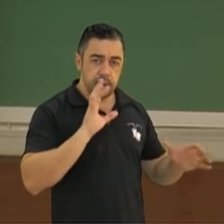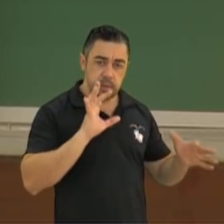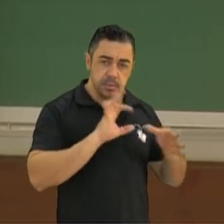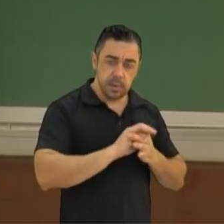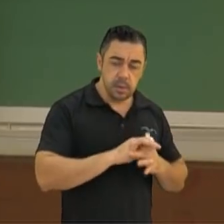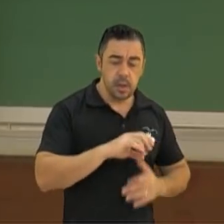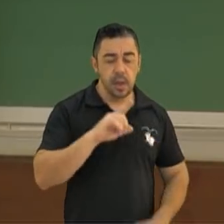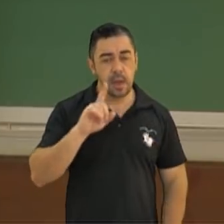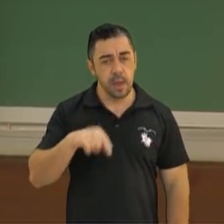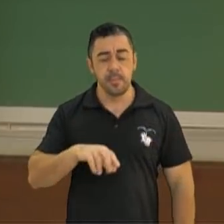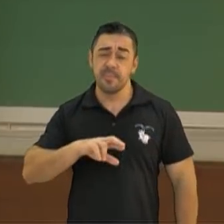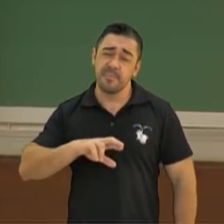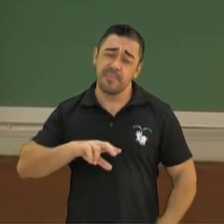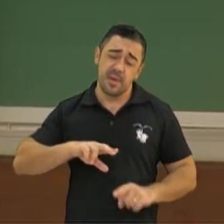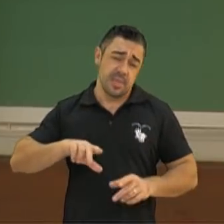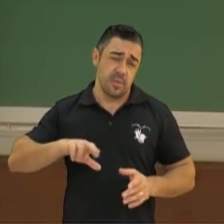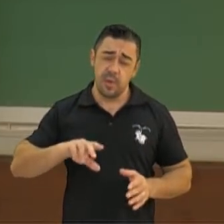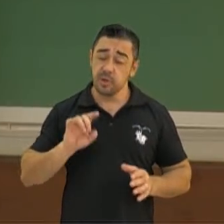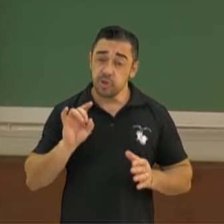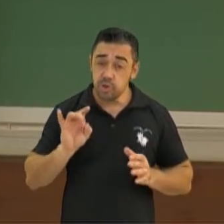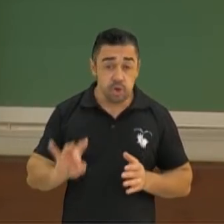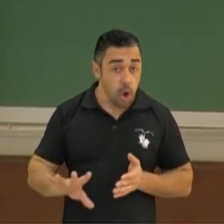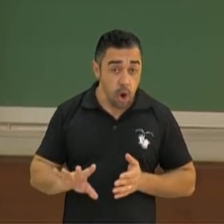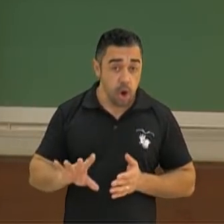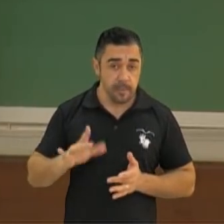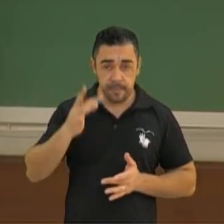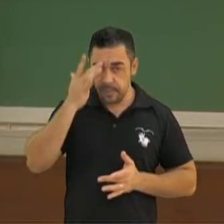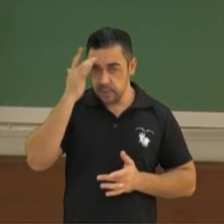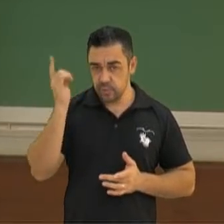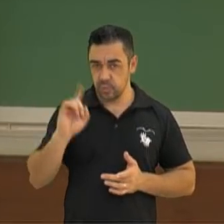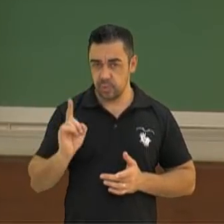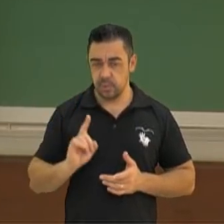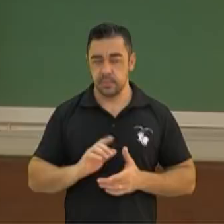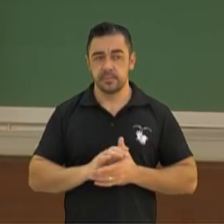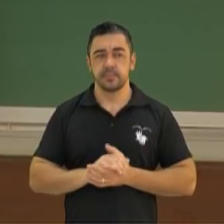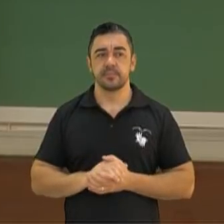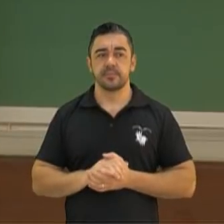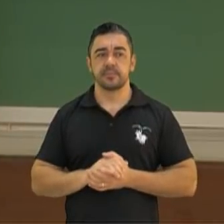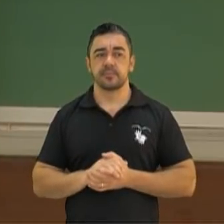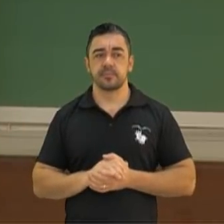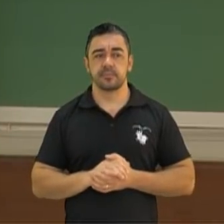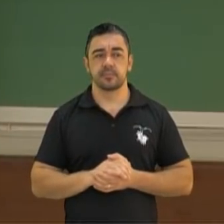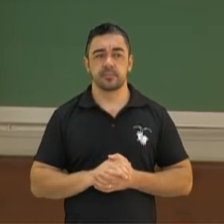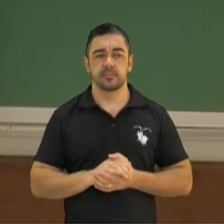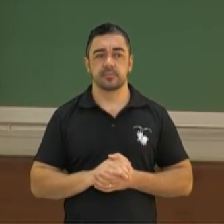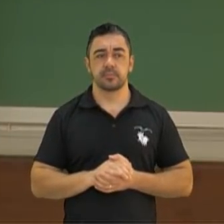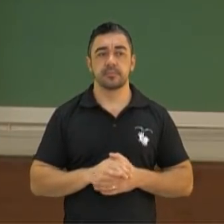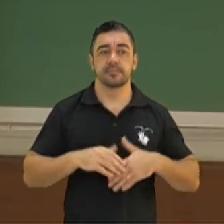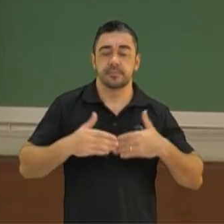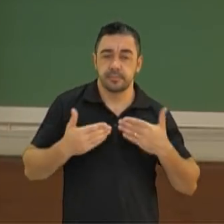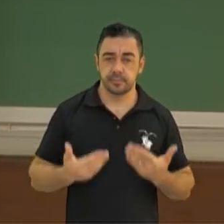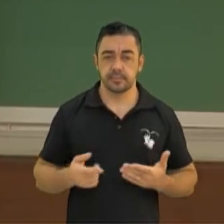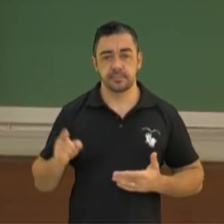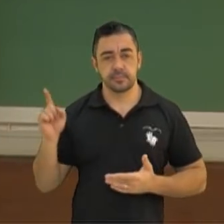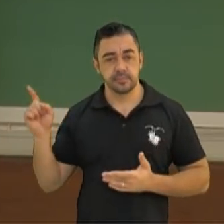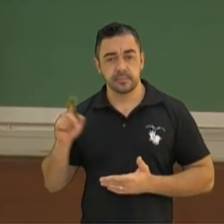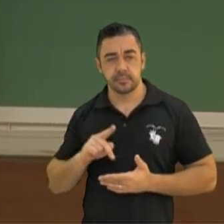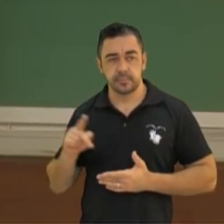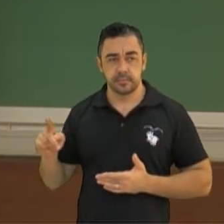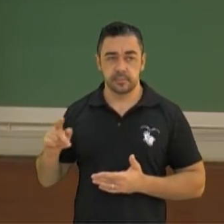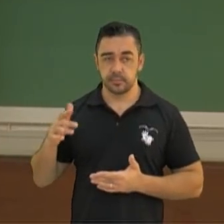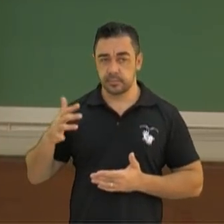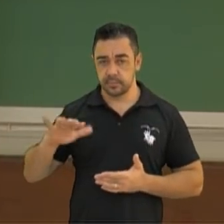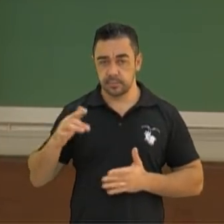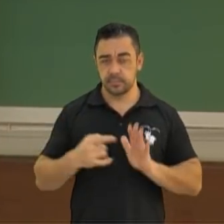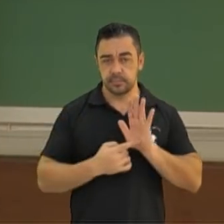diretamente com pessoas, nem sempre é com pessoas, tudo bem? Então, a professora colocou aqui mais